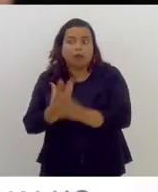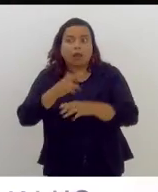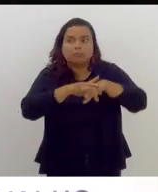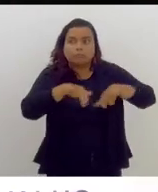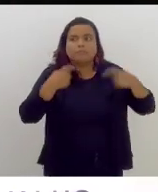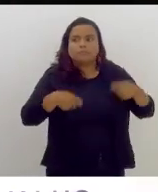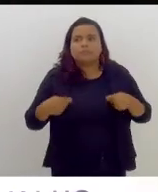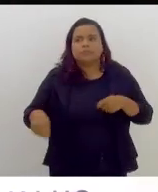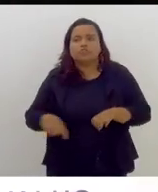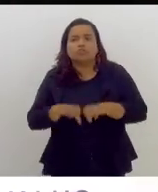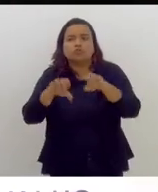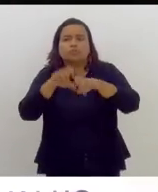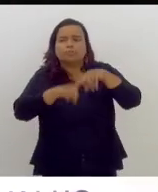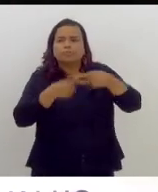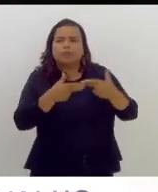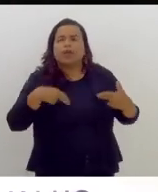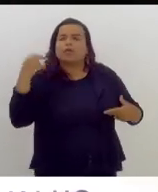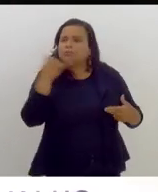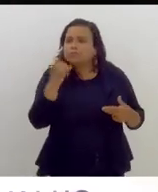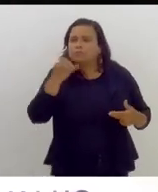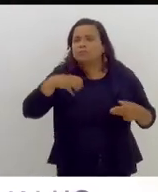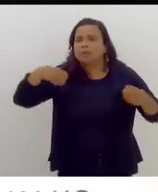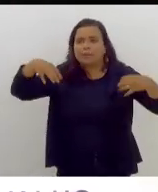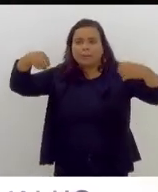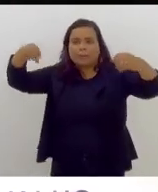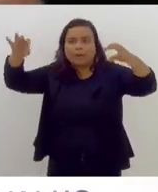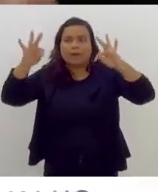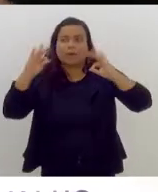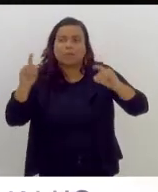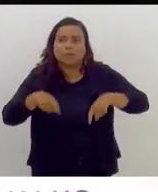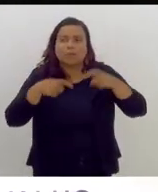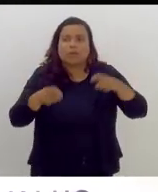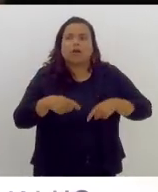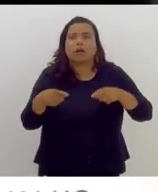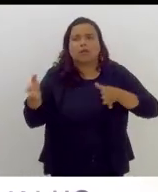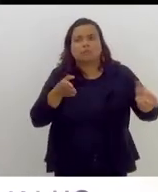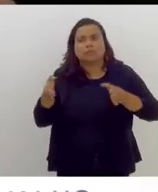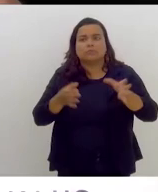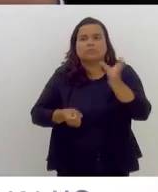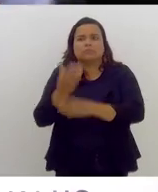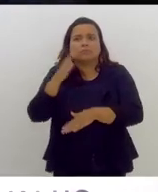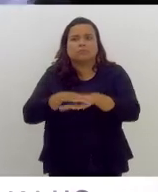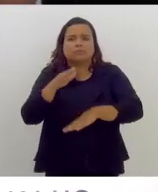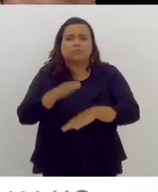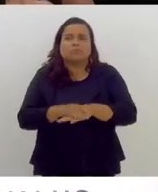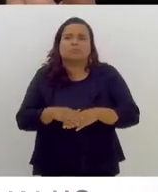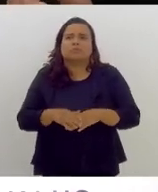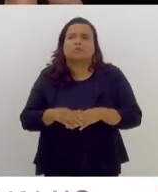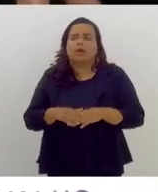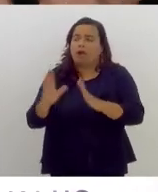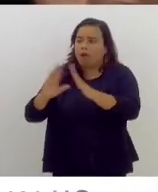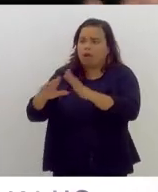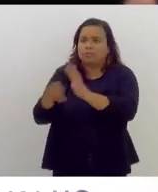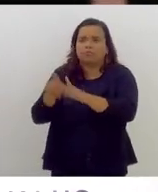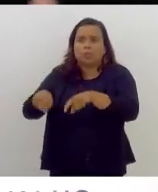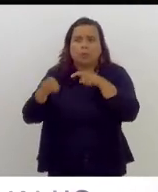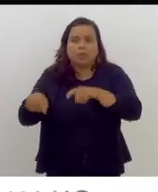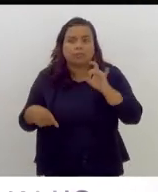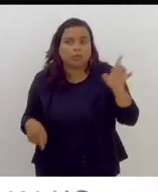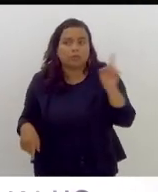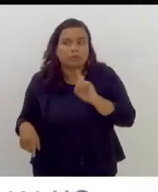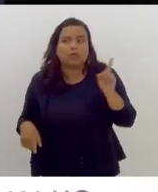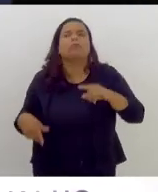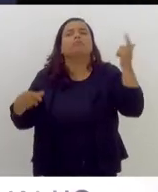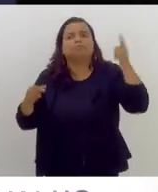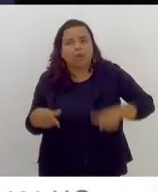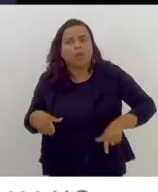é essa infraestrutura? Tem que botar eletricidade em todas as propriedades rurais, tem que fazer acessibilidade, não só a propriedade, na sede da propriedade,